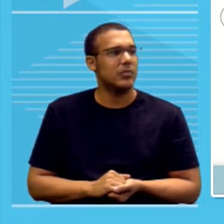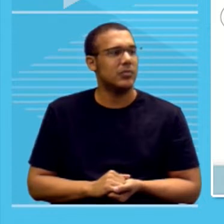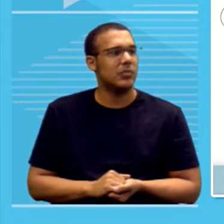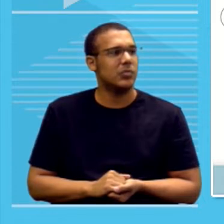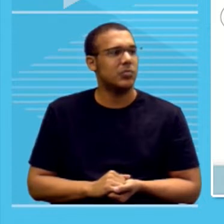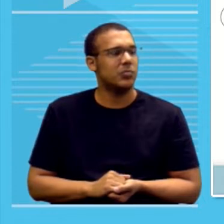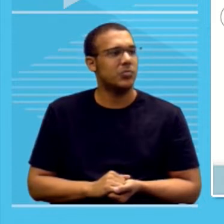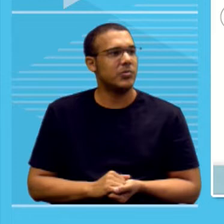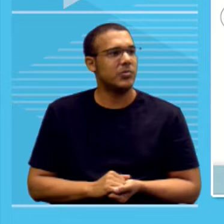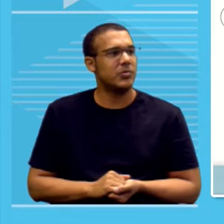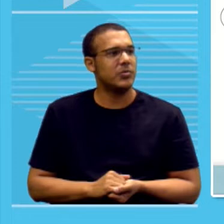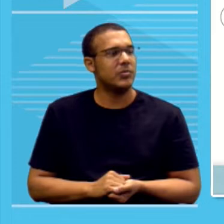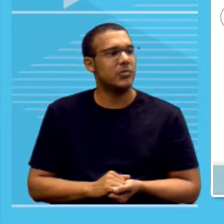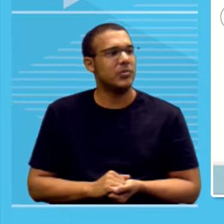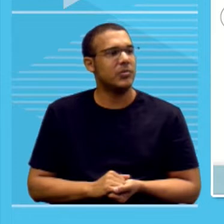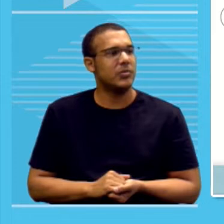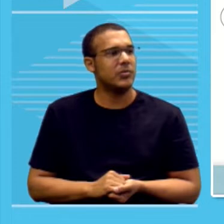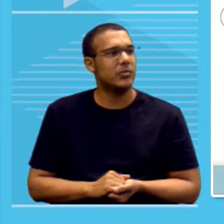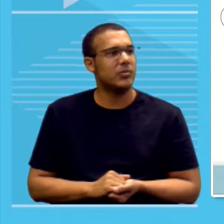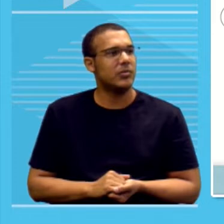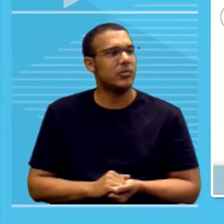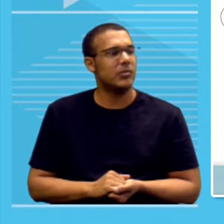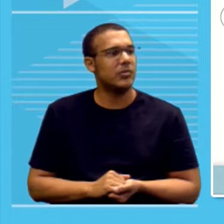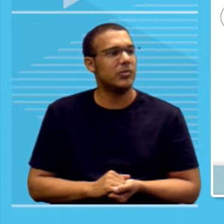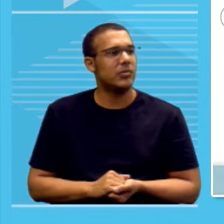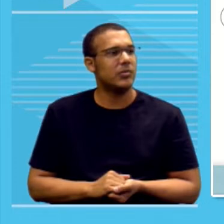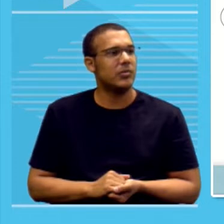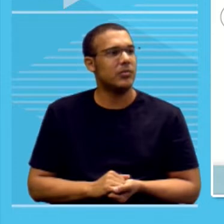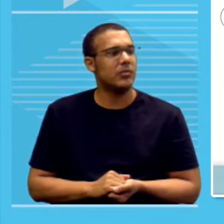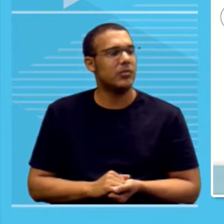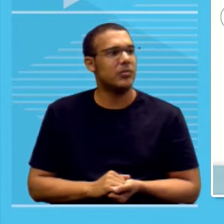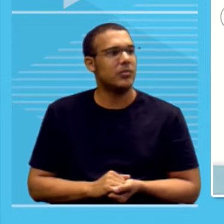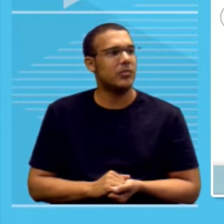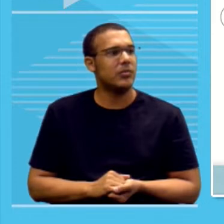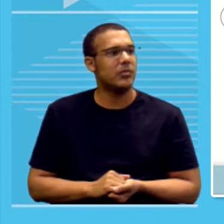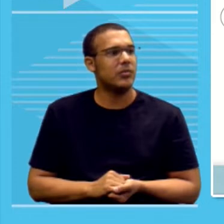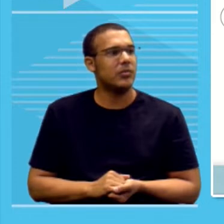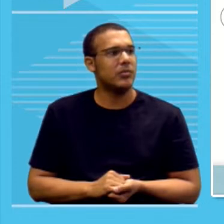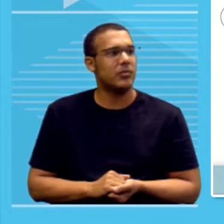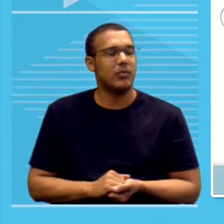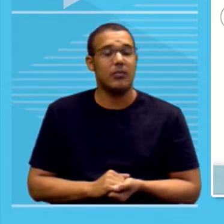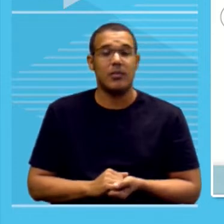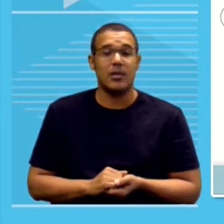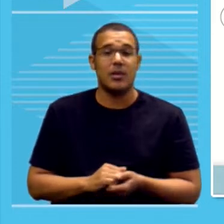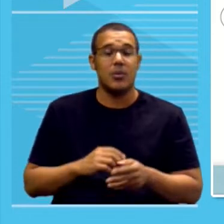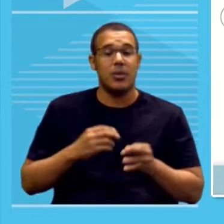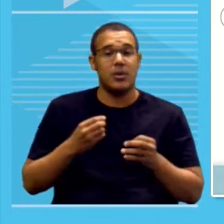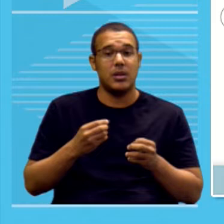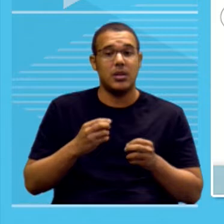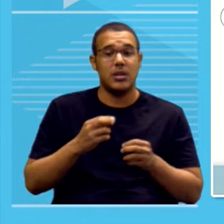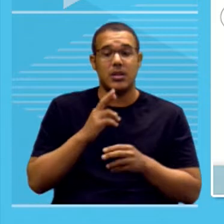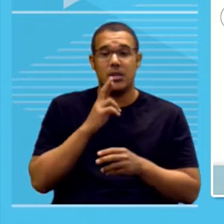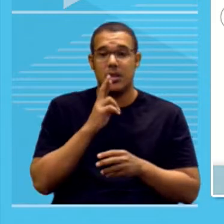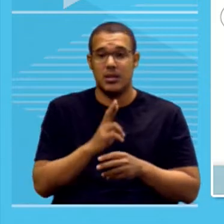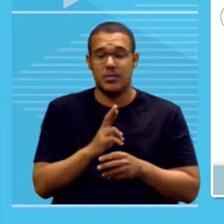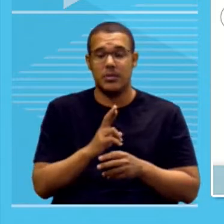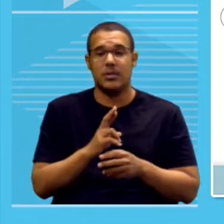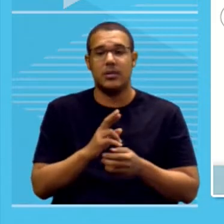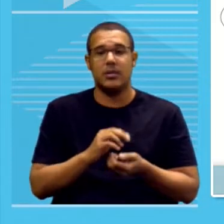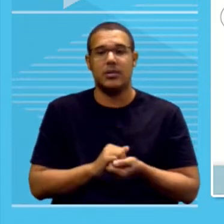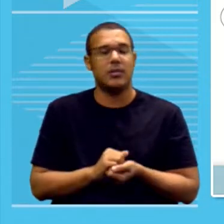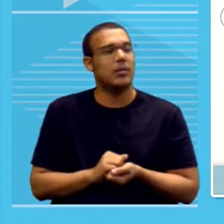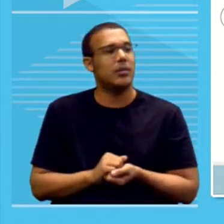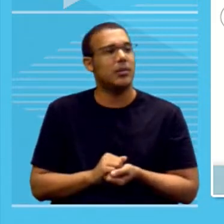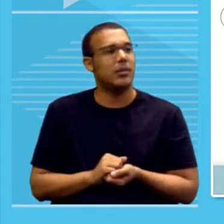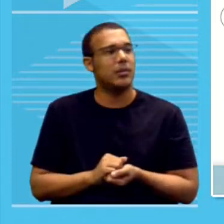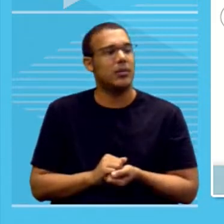quadrado é igual a 10 gente a melhor forma que nós temos para resolver esse tipo de equação e tem uma